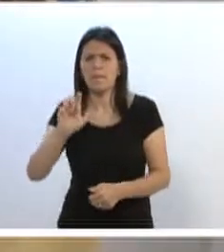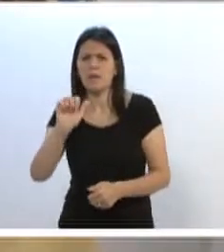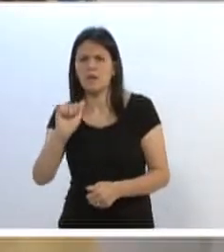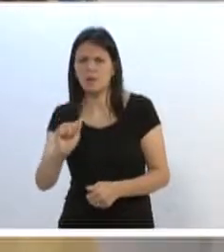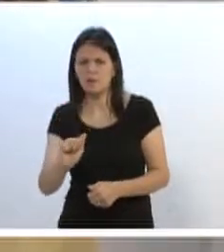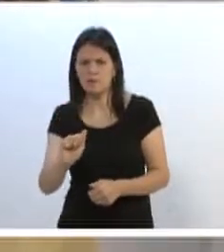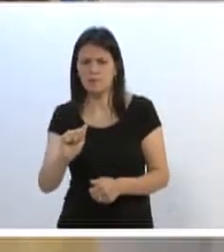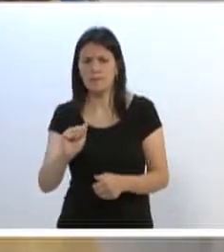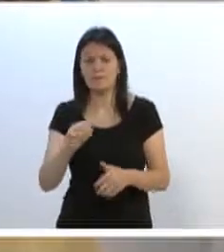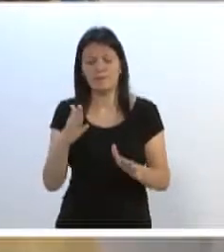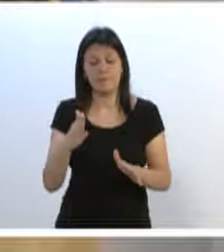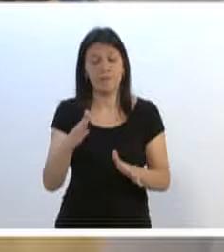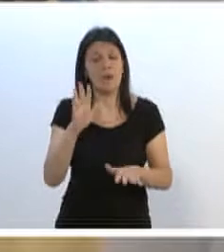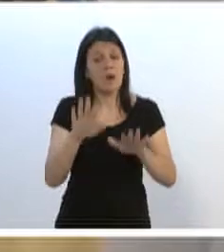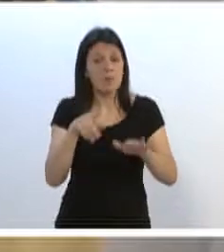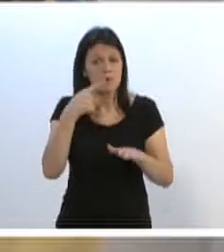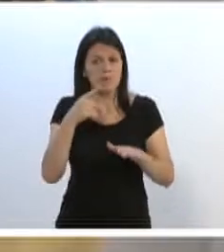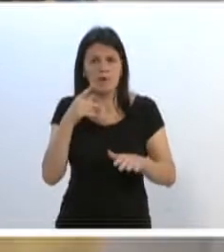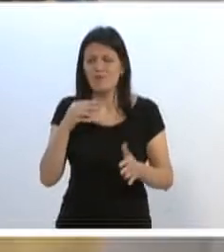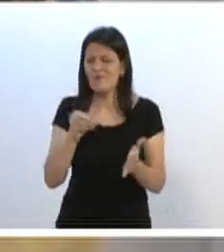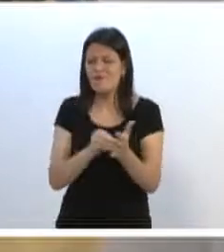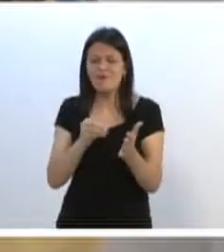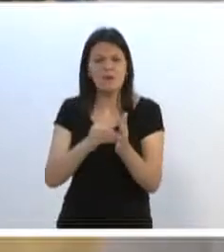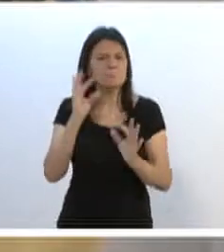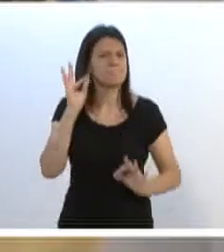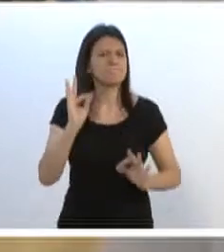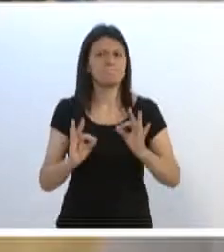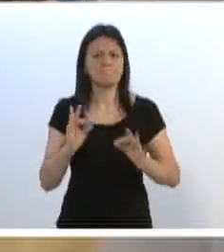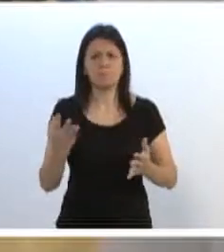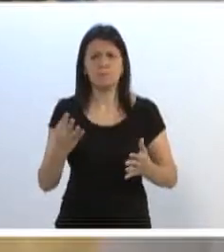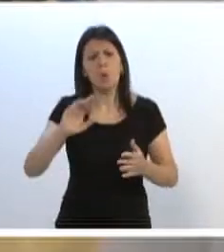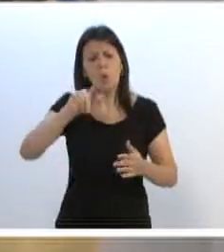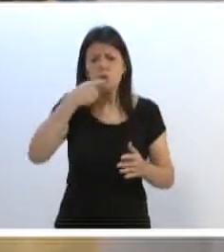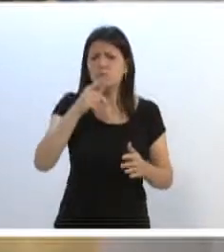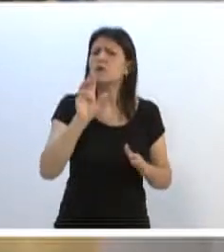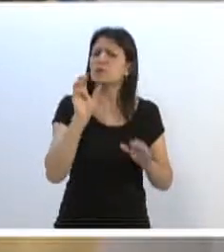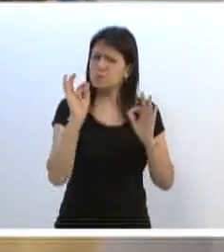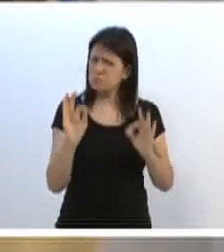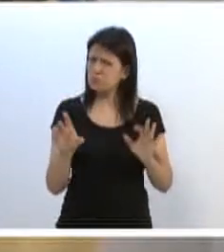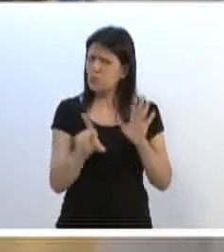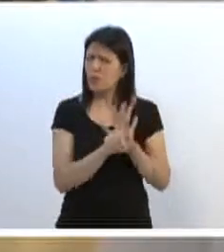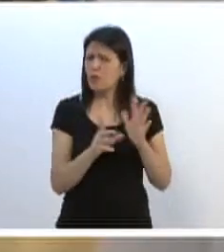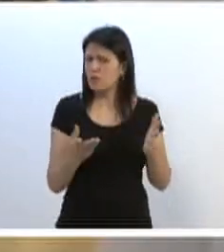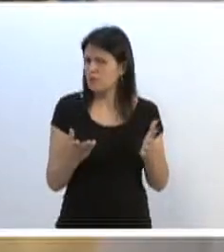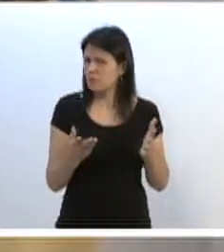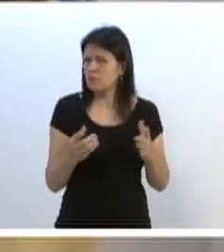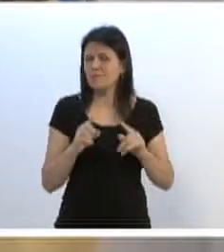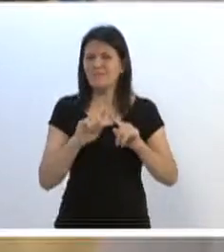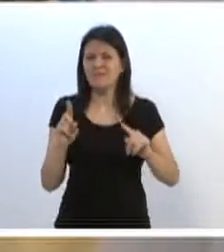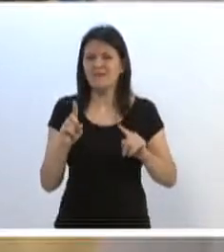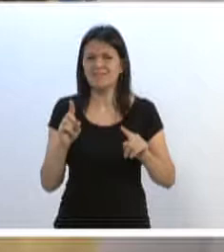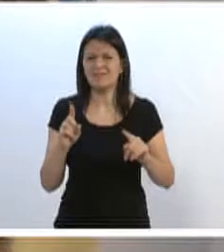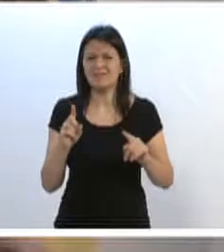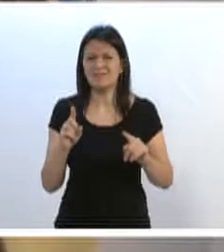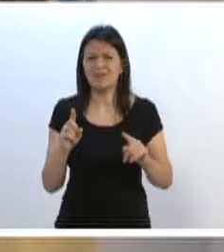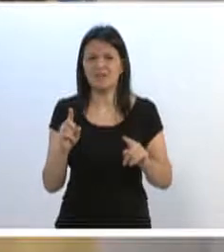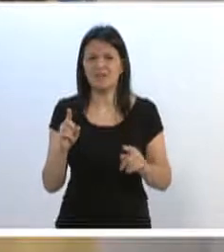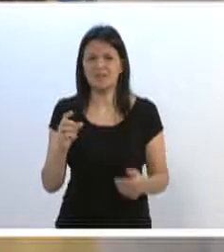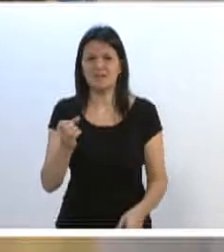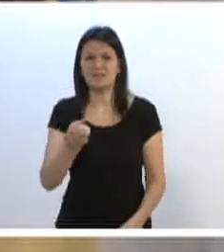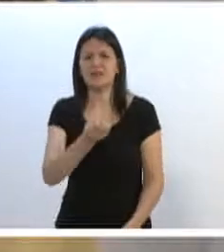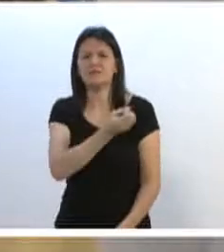foi uma injustiça, outros consideram que foi dentro da legalidade. Mas é um número